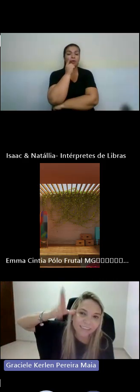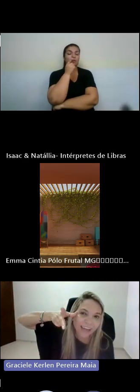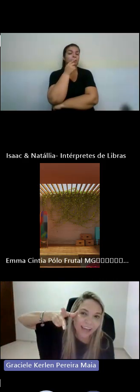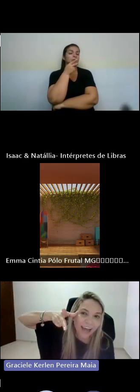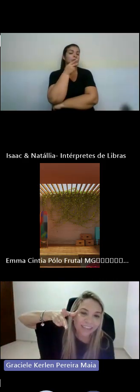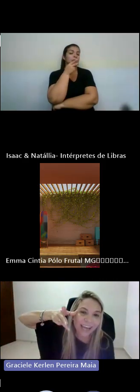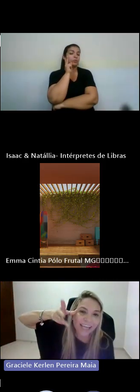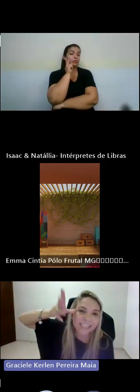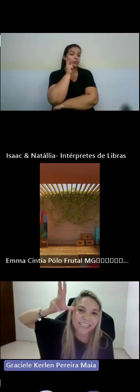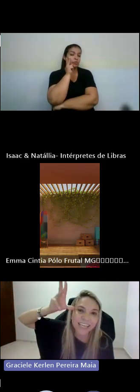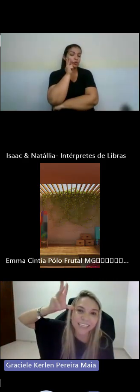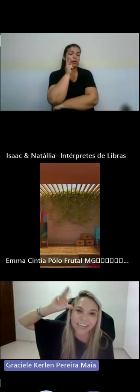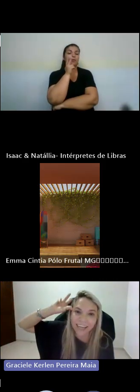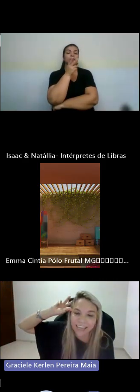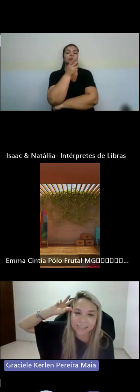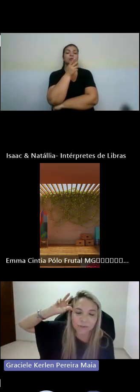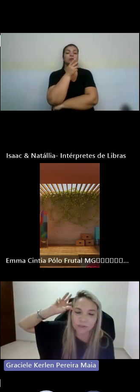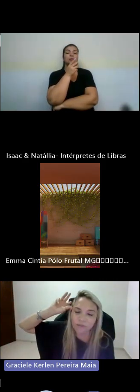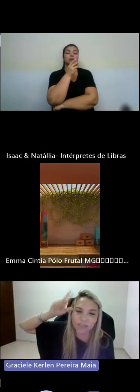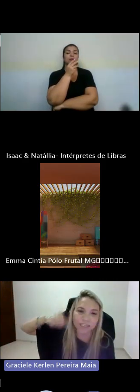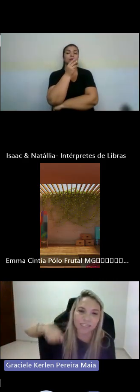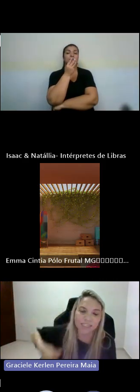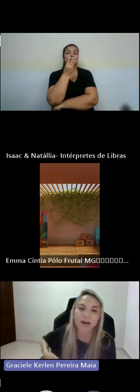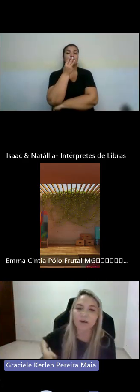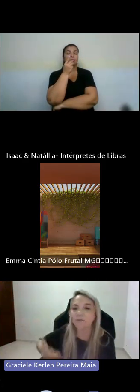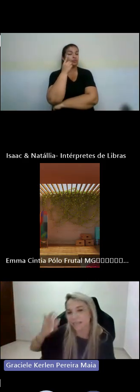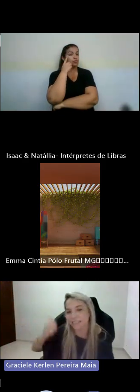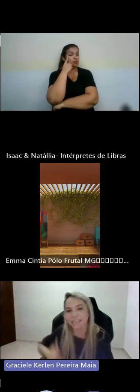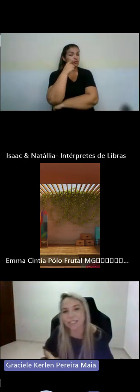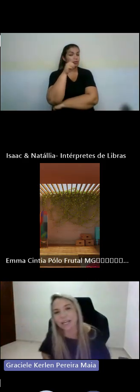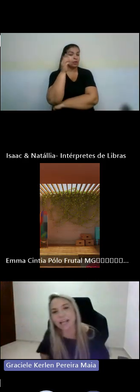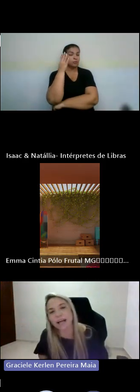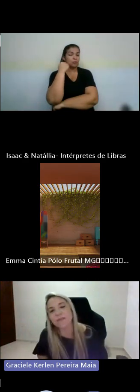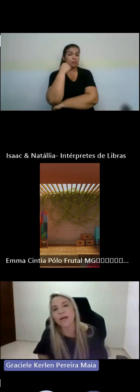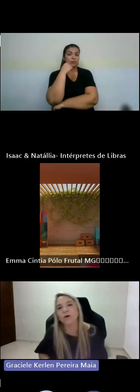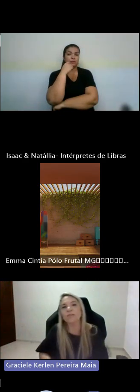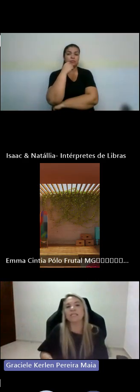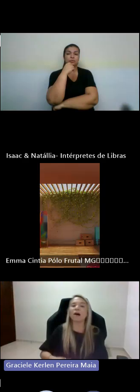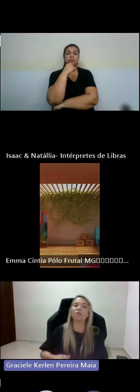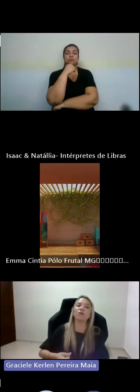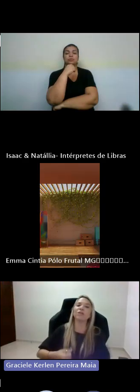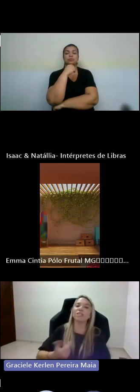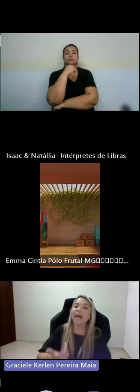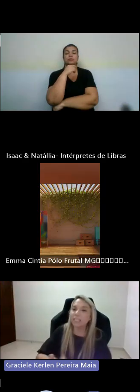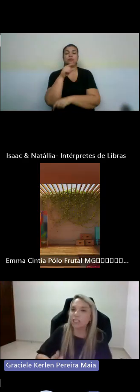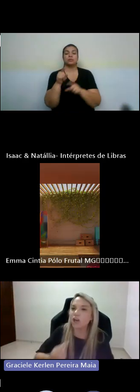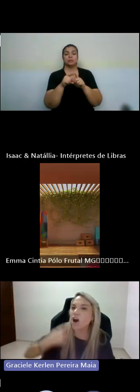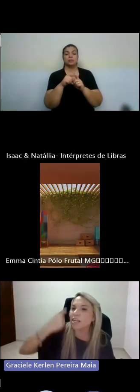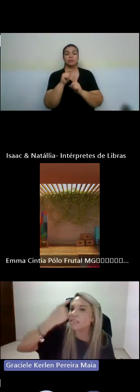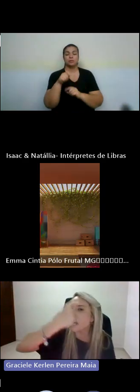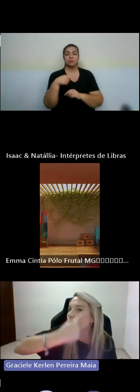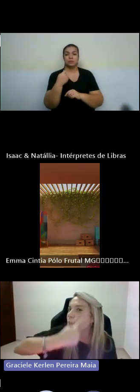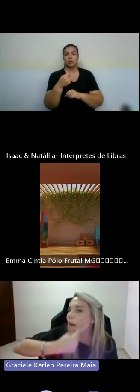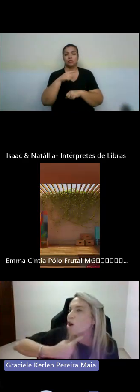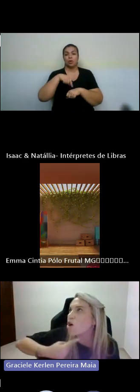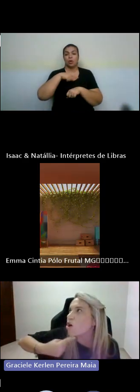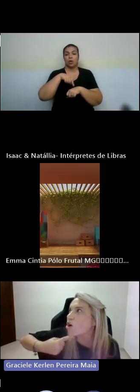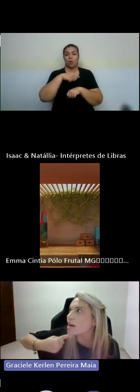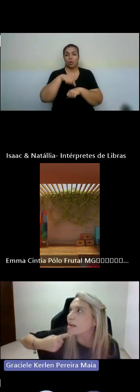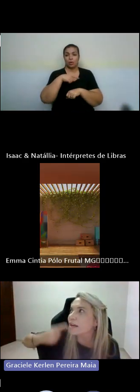ontem, há 3 dias atrás, muito divertido esse sinal, mas ele existe lá. O sinal de quantidade de horas, né?